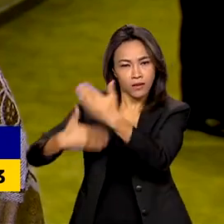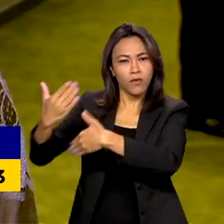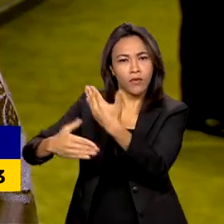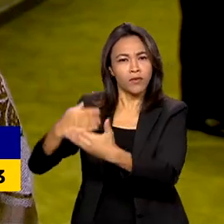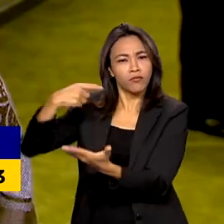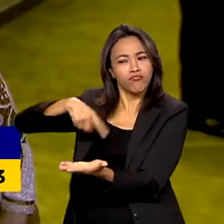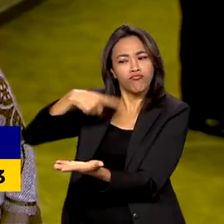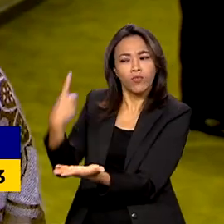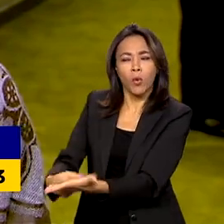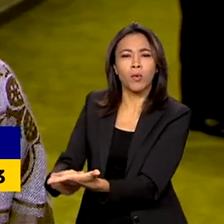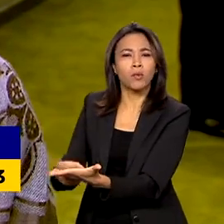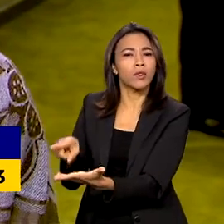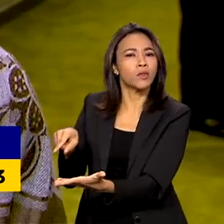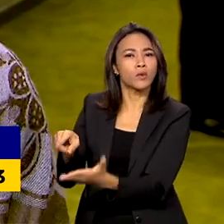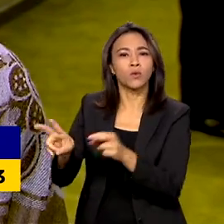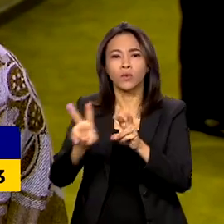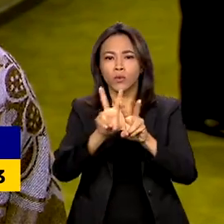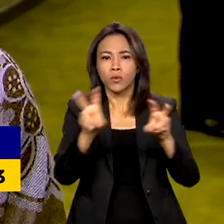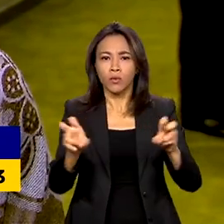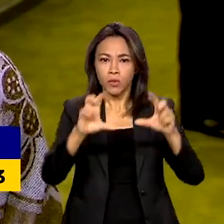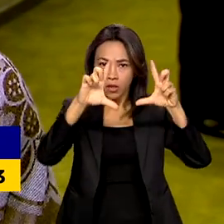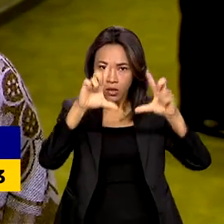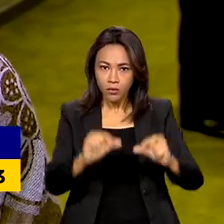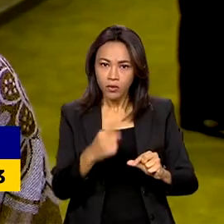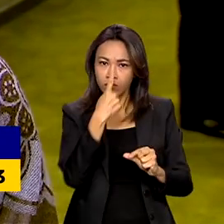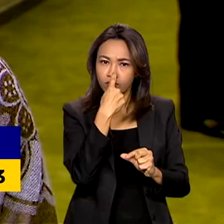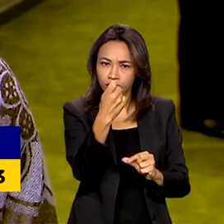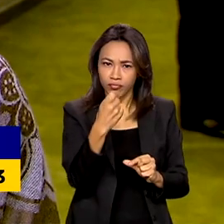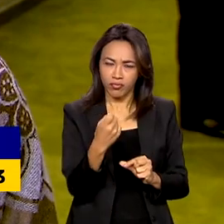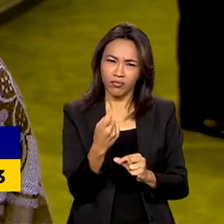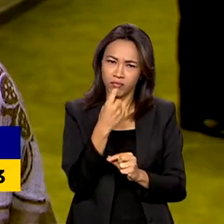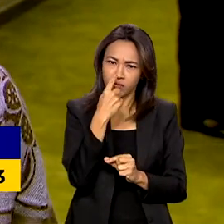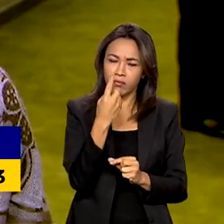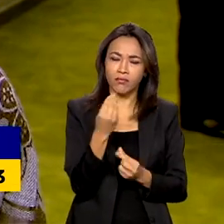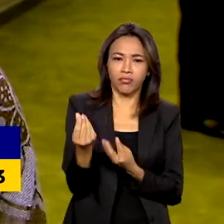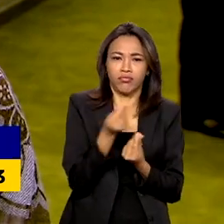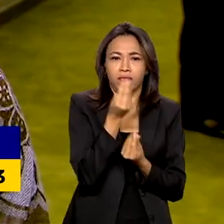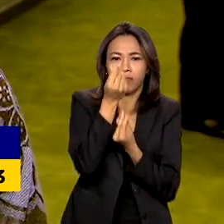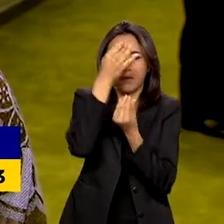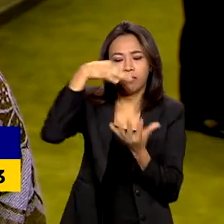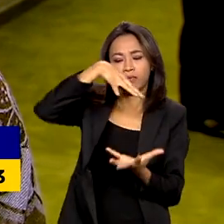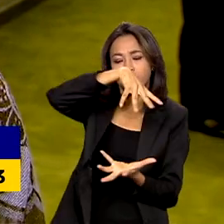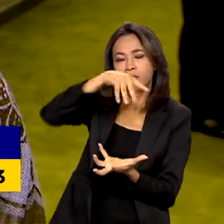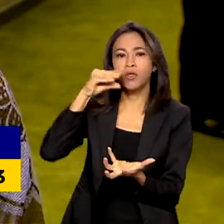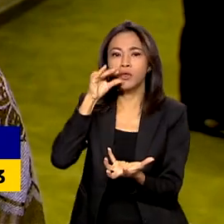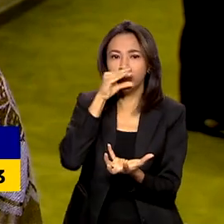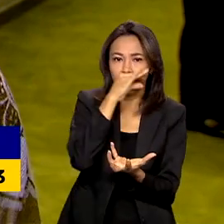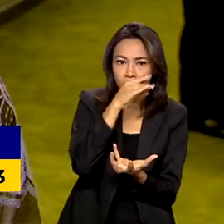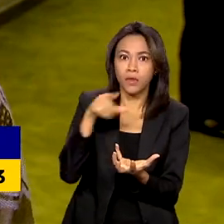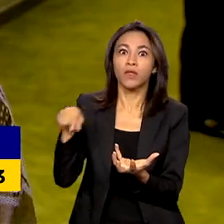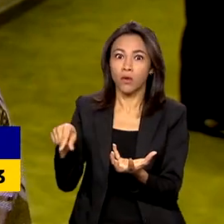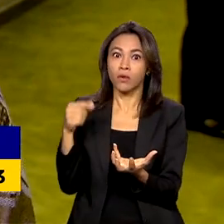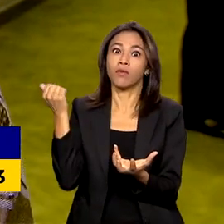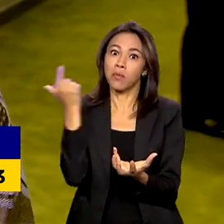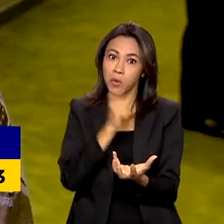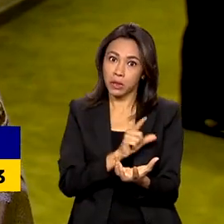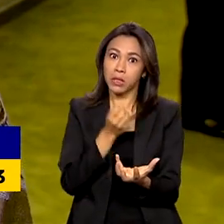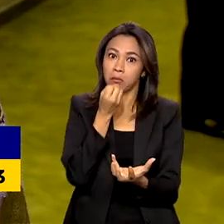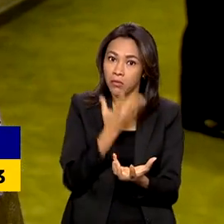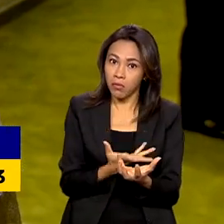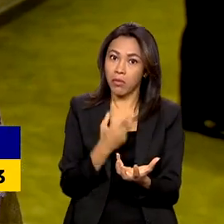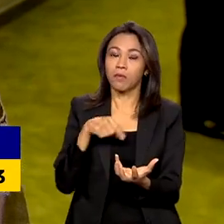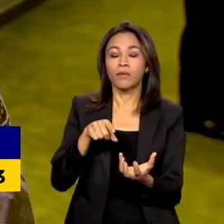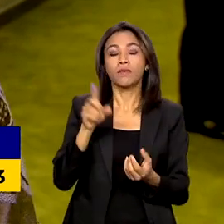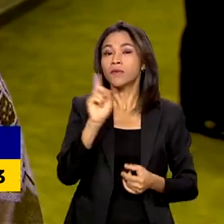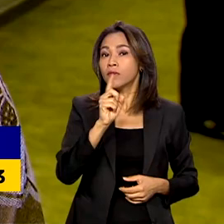compromisso em relação à redução de emissão de CO2, já teremos uma grande contribuição. Não vamos nos esquecer